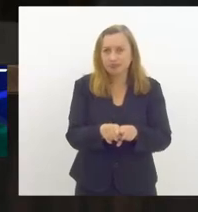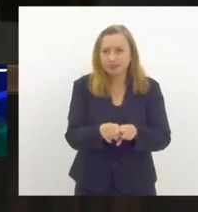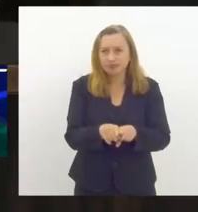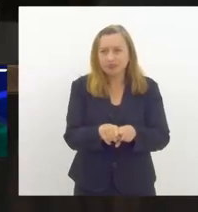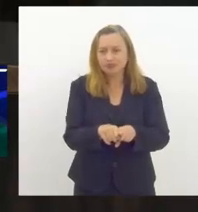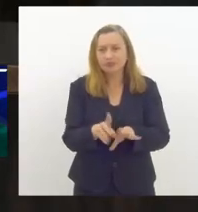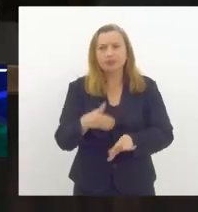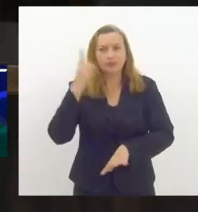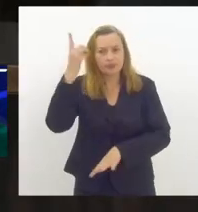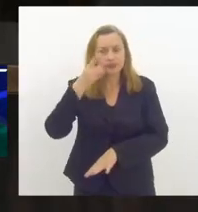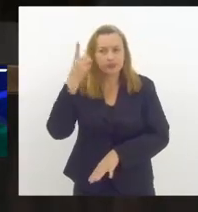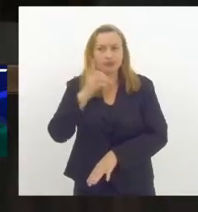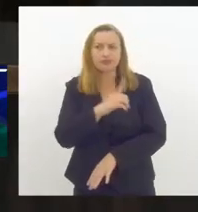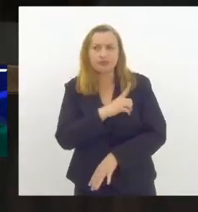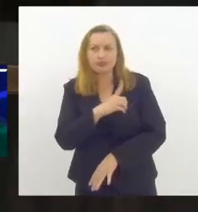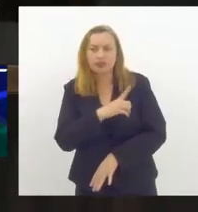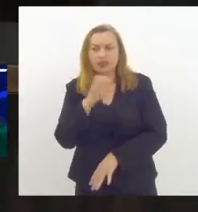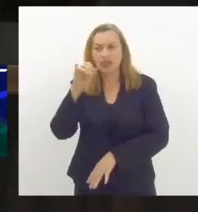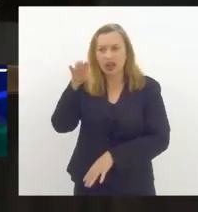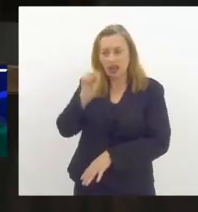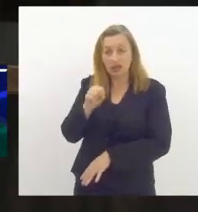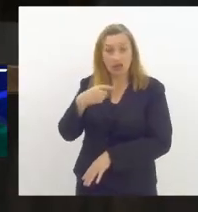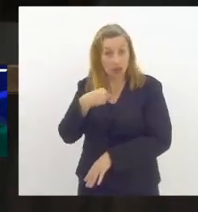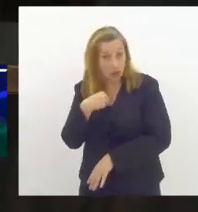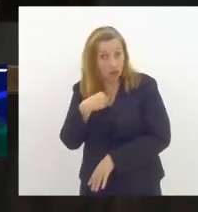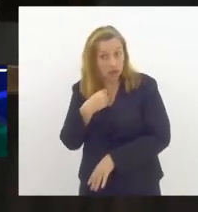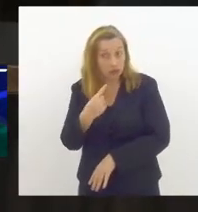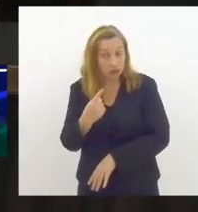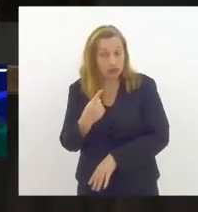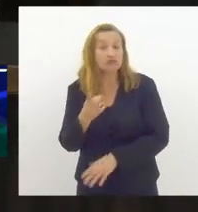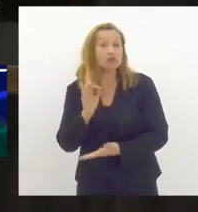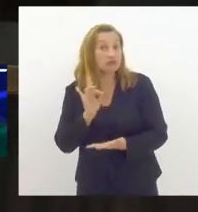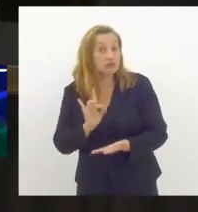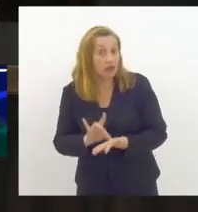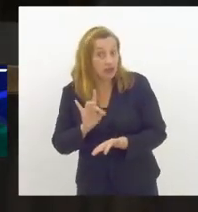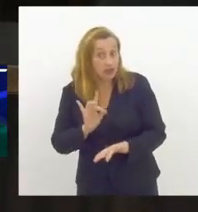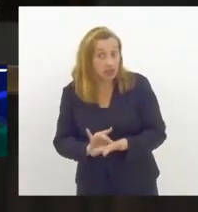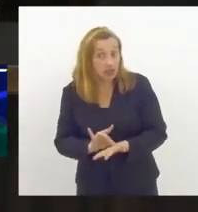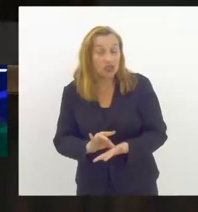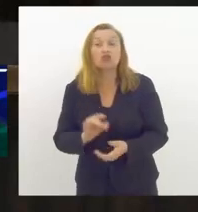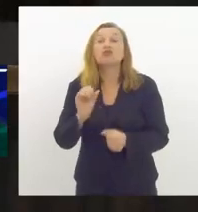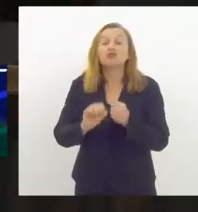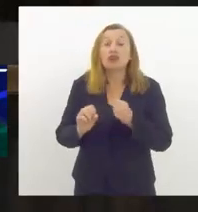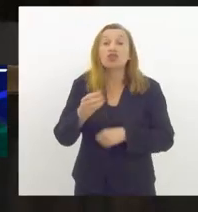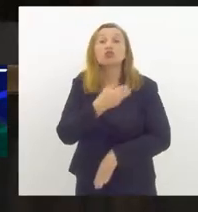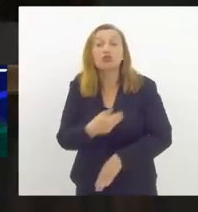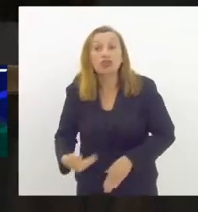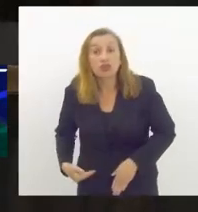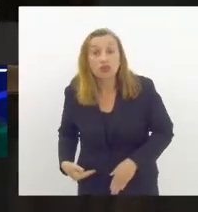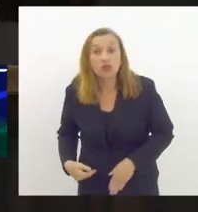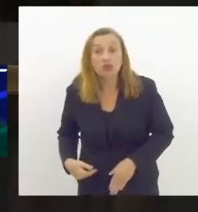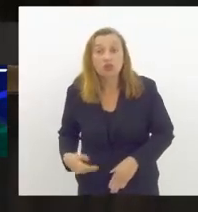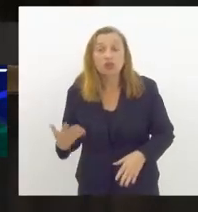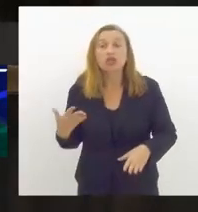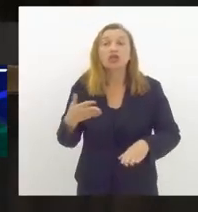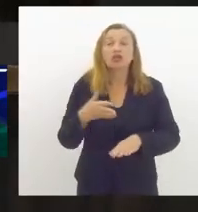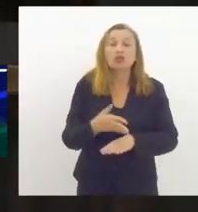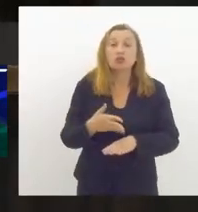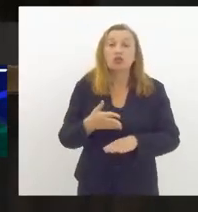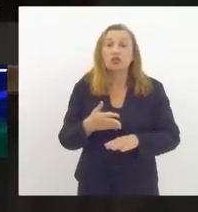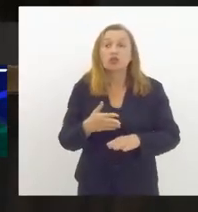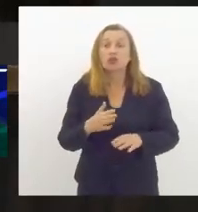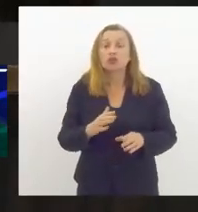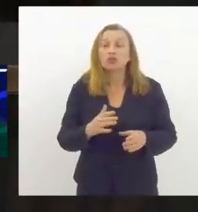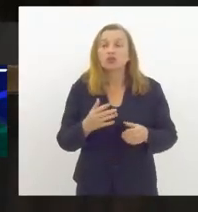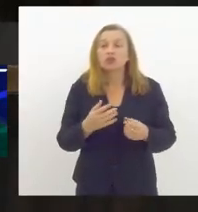autoria do deputado delegado Carlos Augusto e eu na verdade que que fez o governador entrou com uma ação